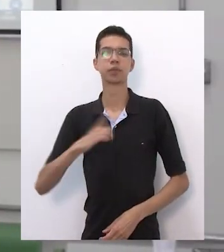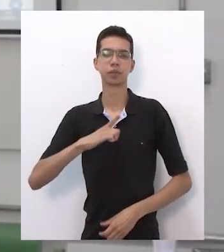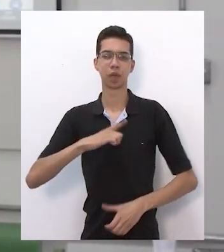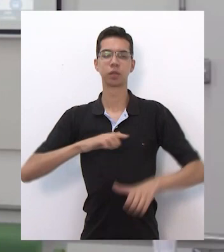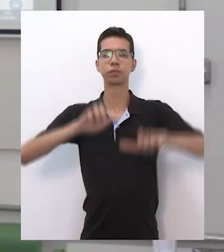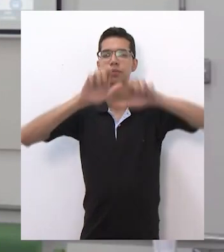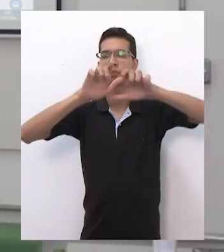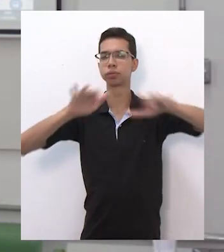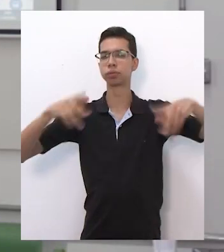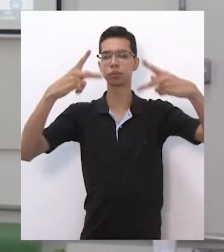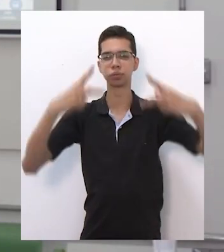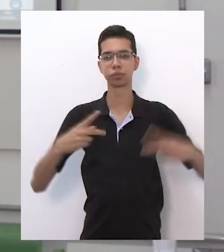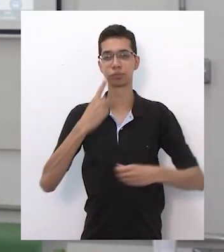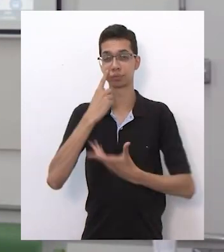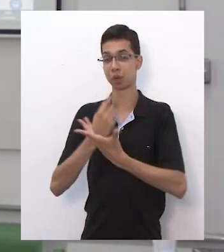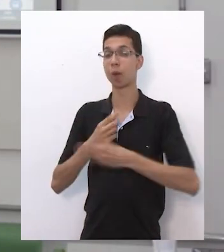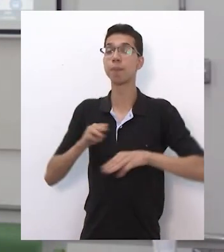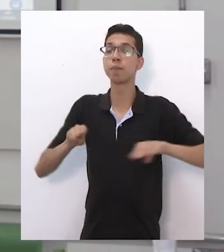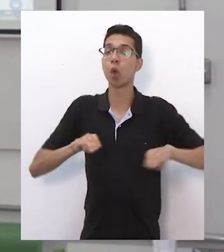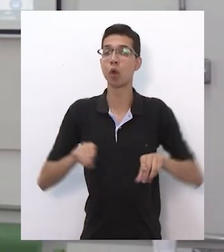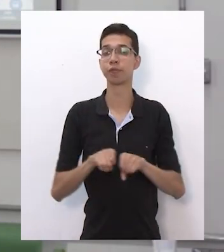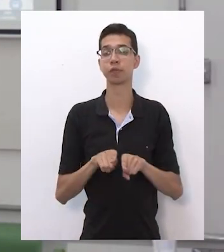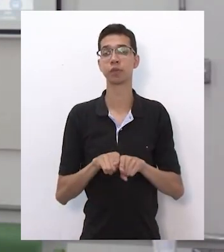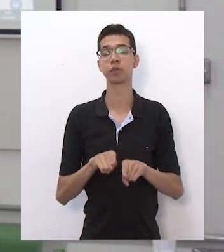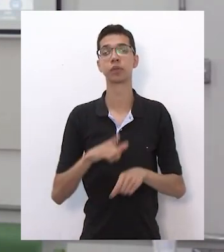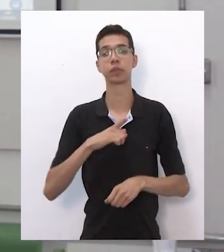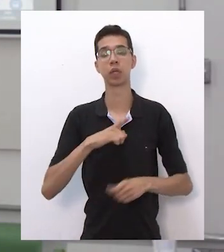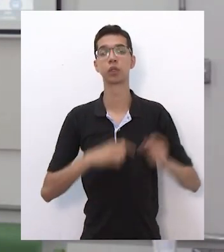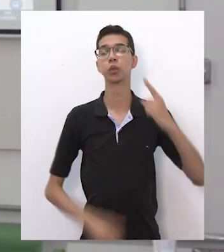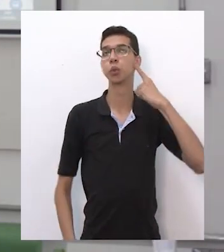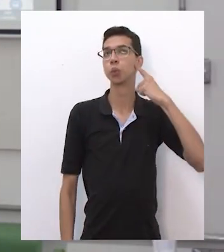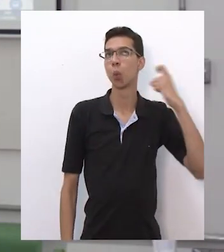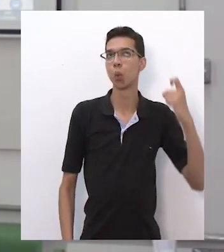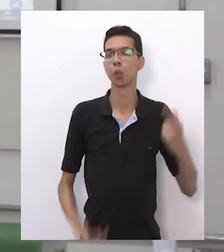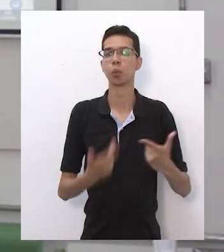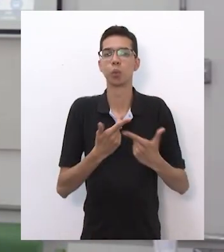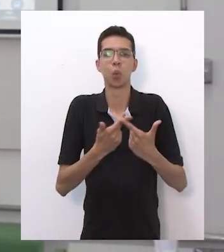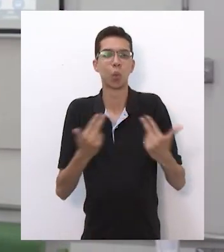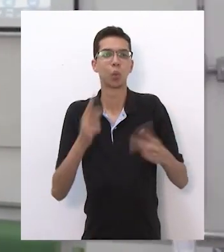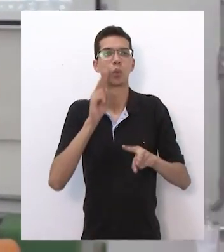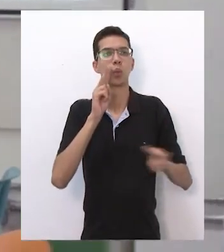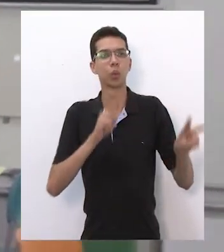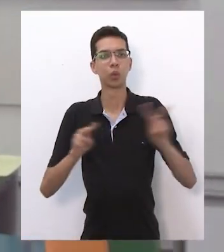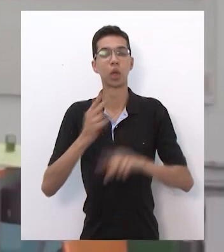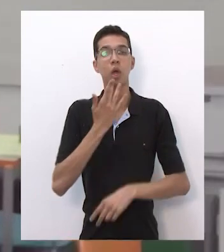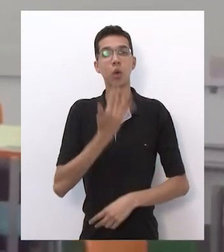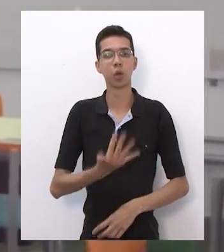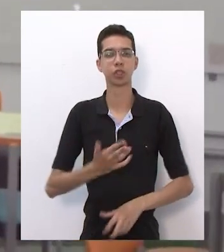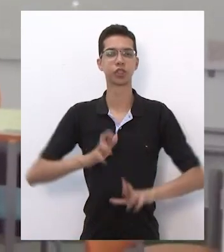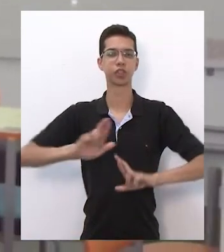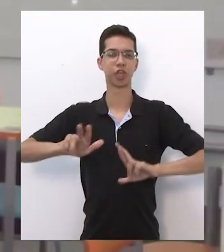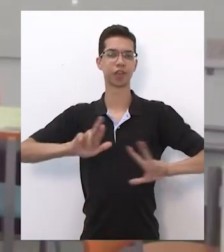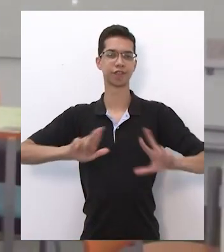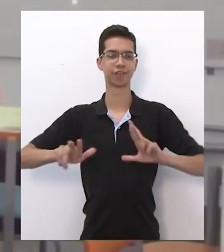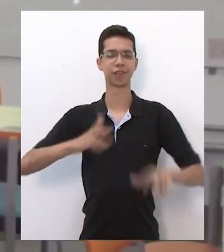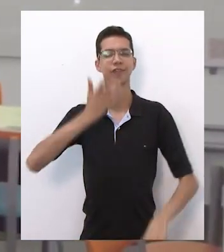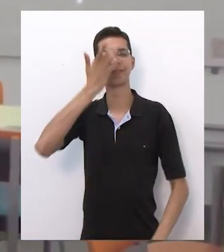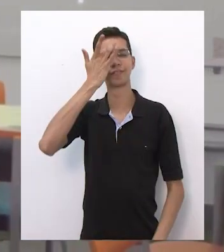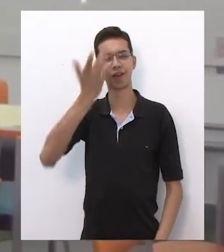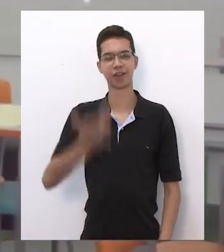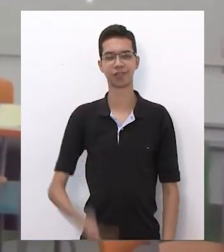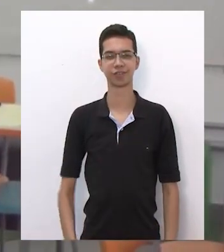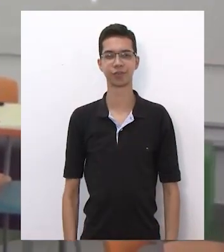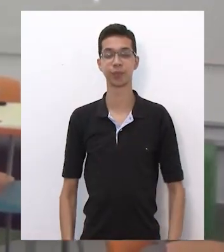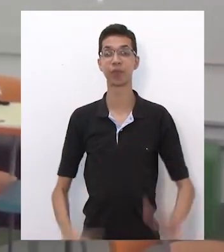movimento, para aparência, para som, e eles também utilizam cores diferentes para facilitar. Ah, essa é a única linguagem